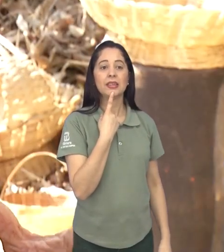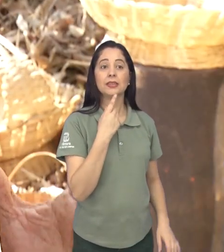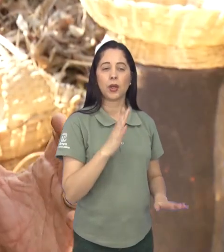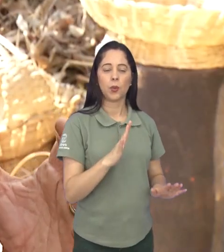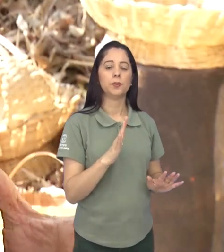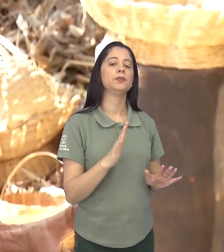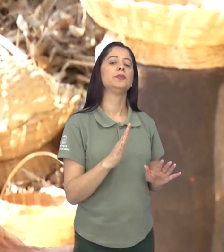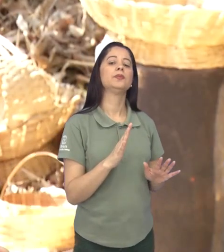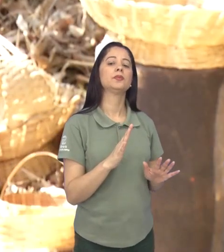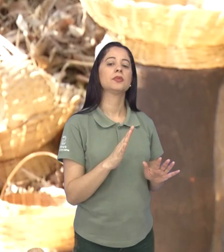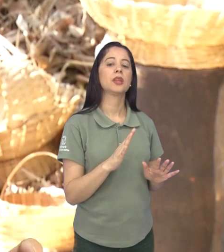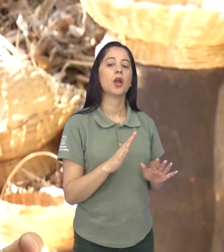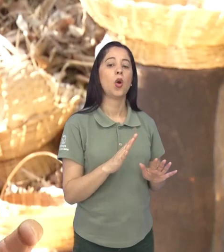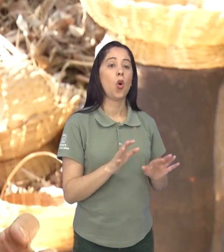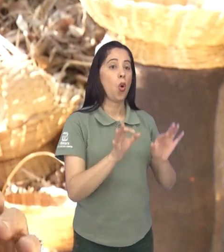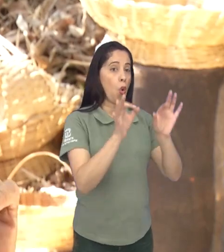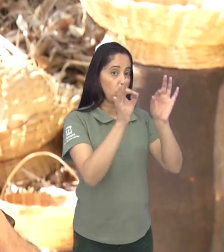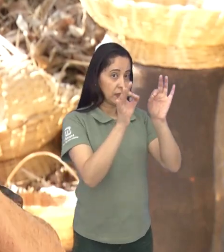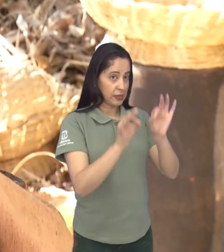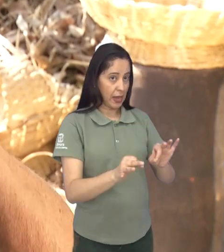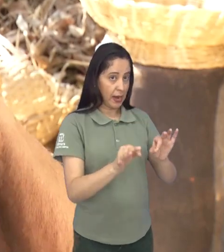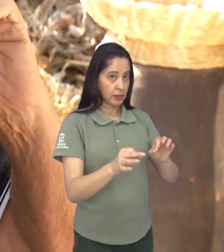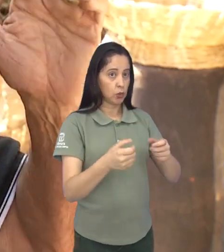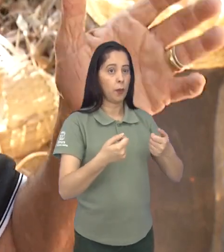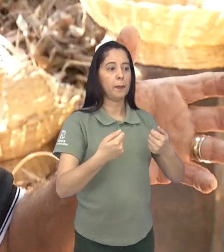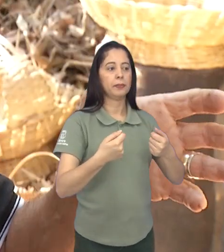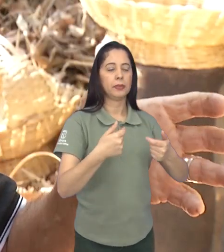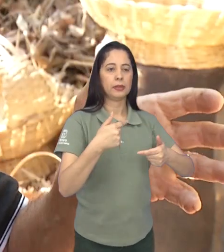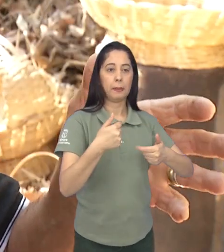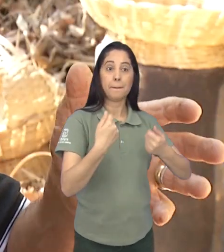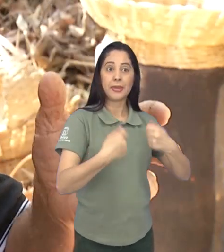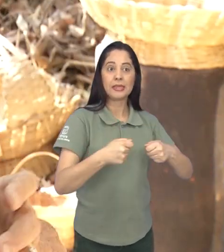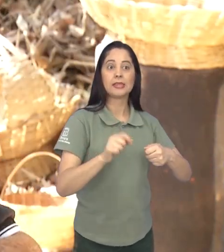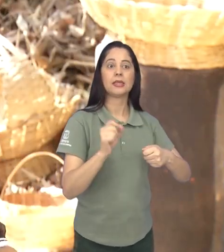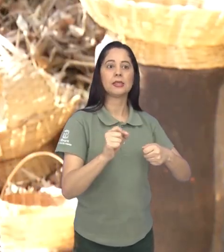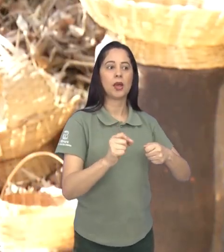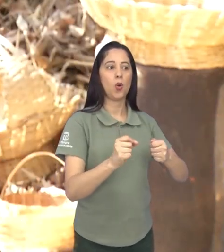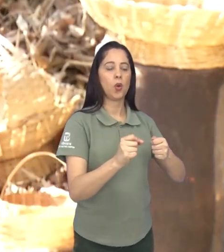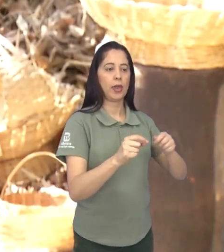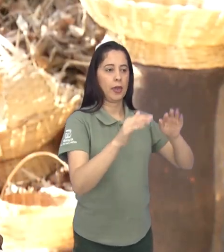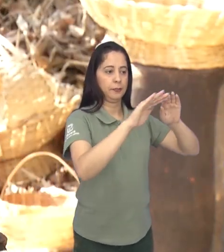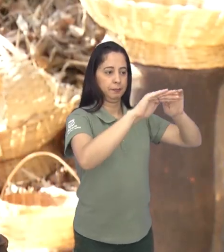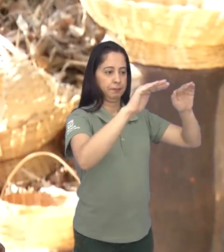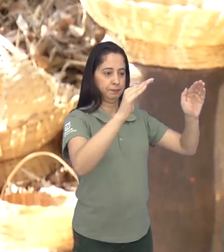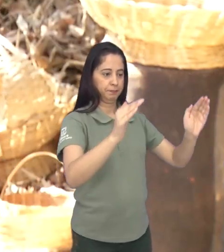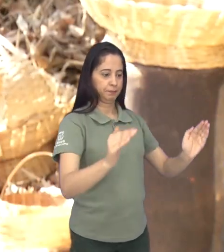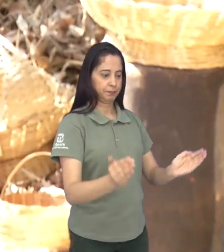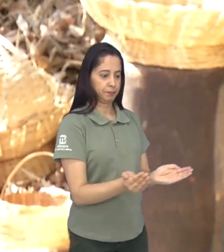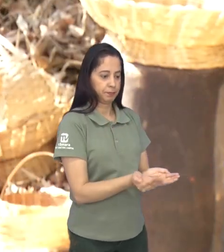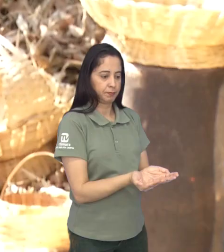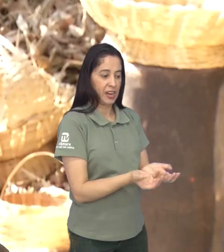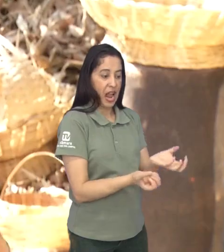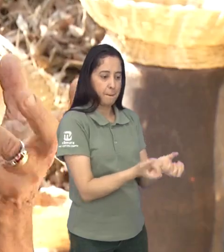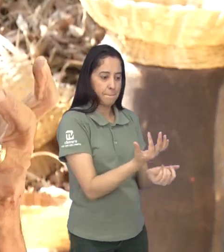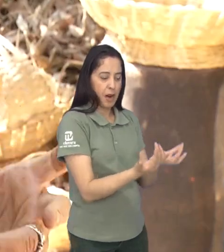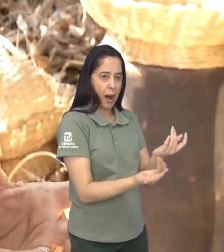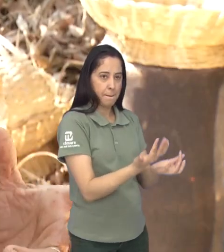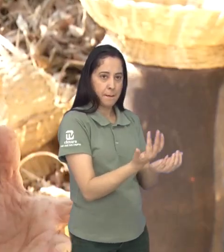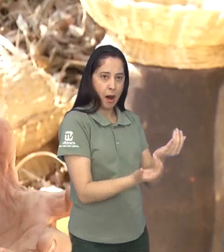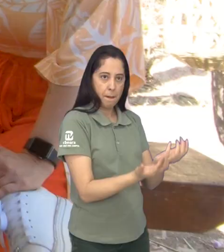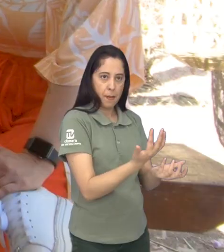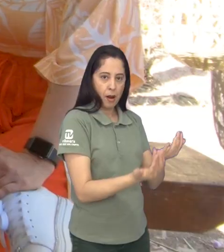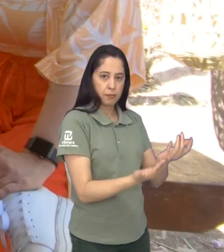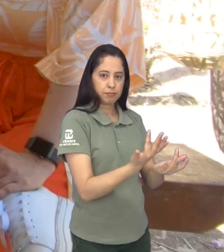A gente trabalhando com bambu, o certo é ter um forno onde o resto do bambu serve de combustível para